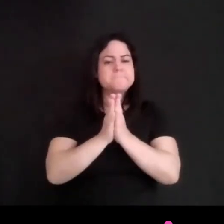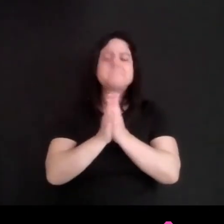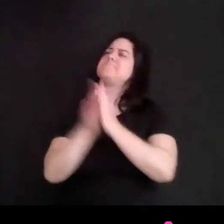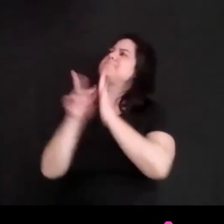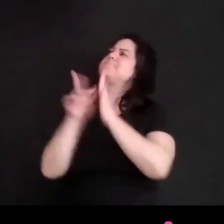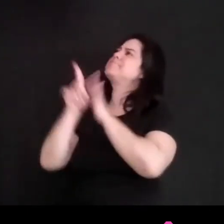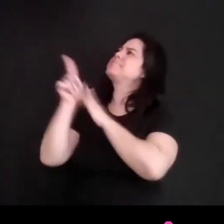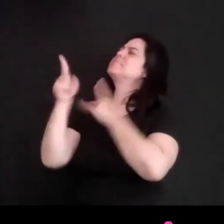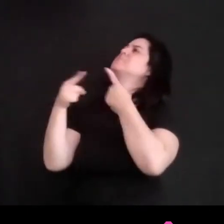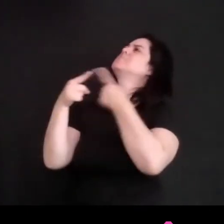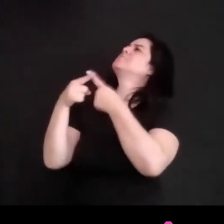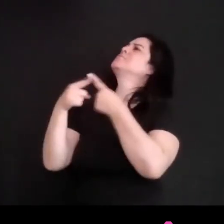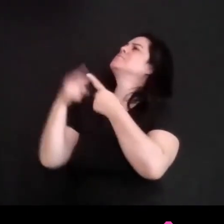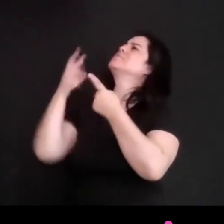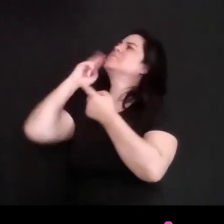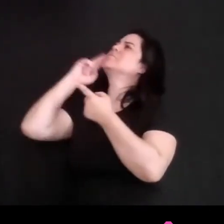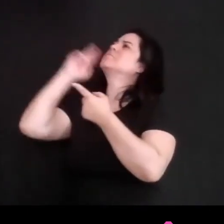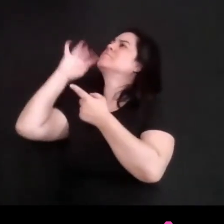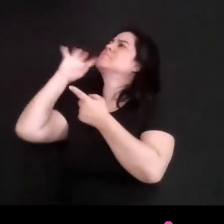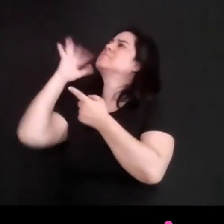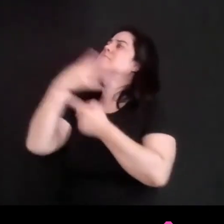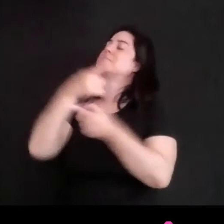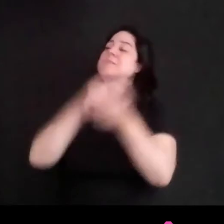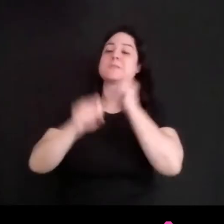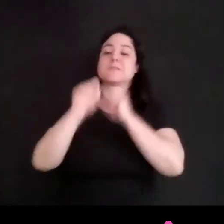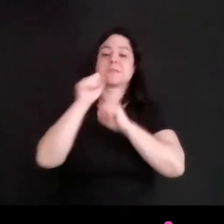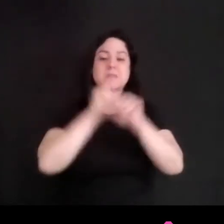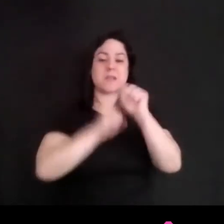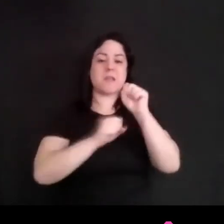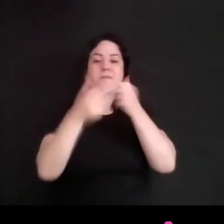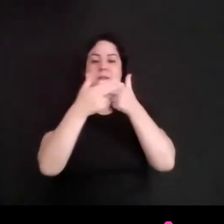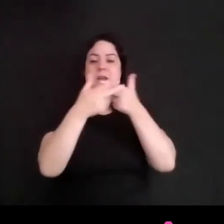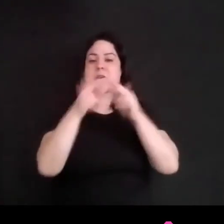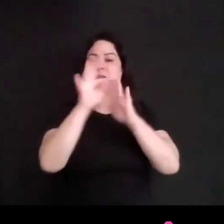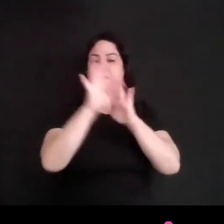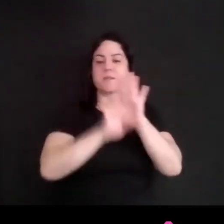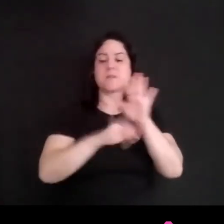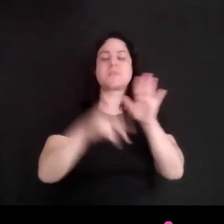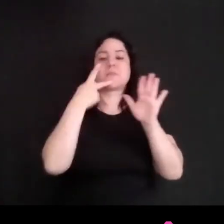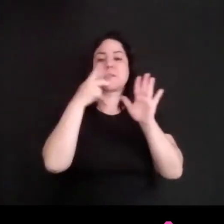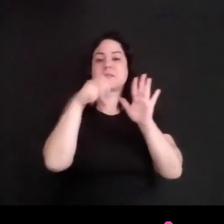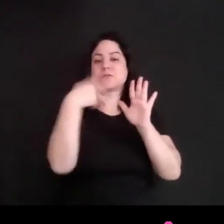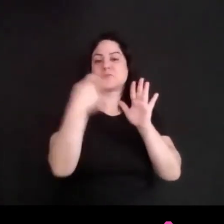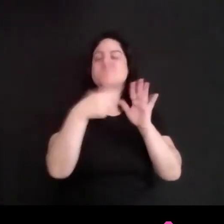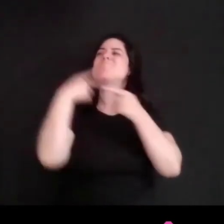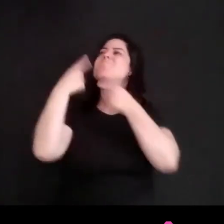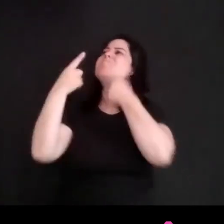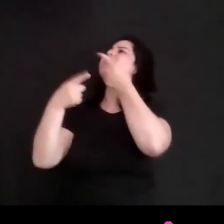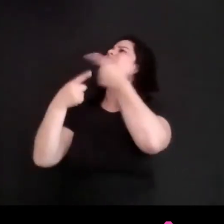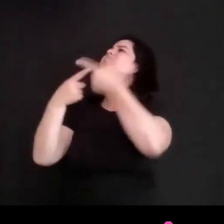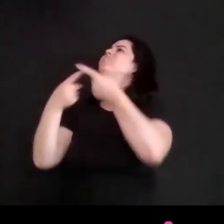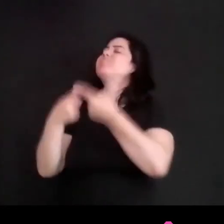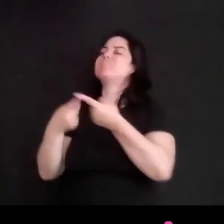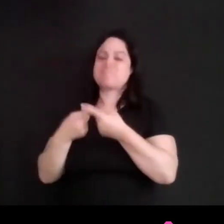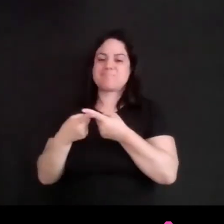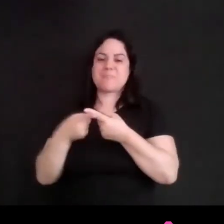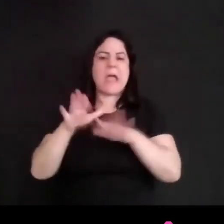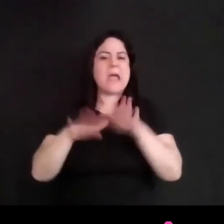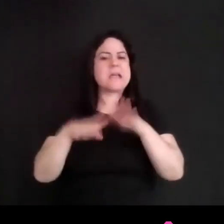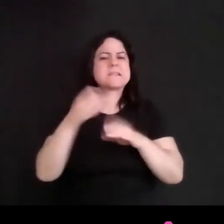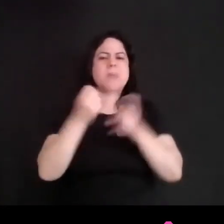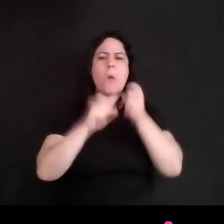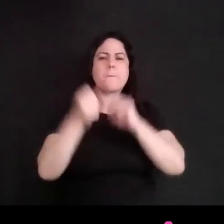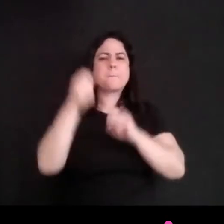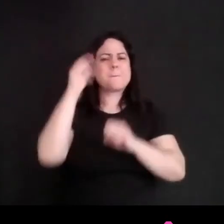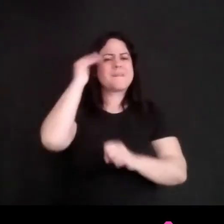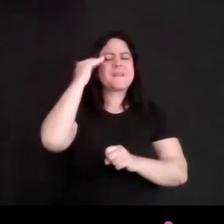que, Senhor? No livro de Salmos, vários textos vão falar sobre isso. Os salmistas às vezes não entendiam. Por que, Senhor?